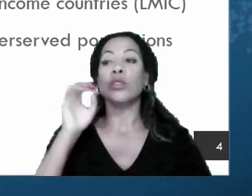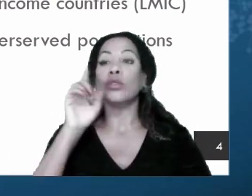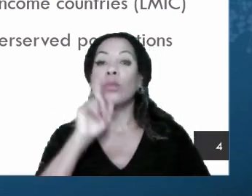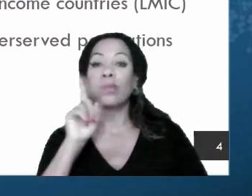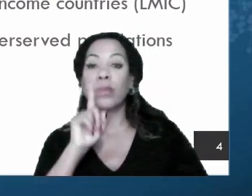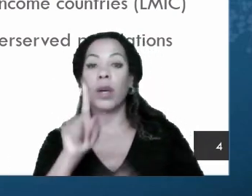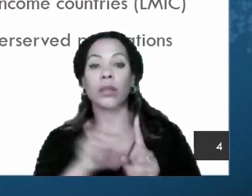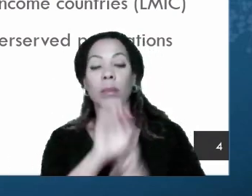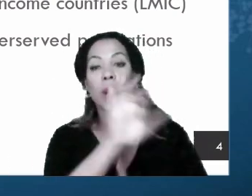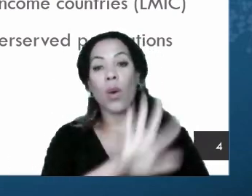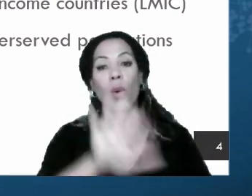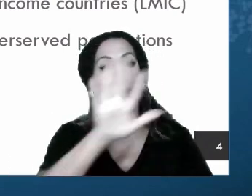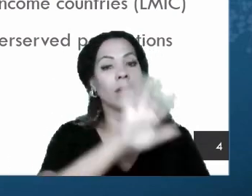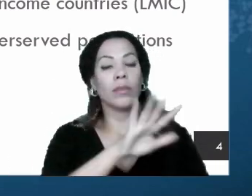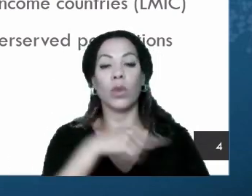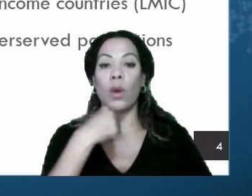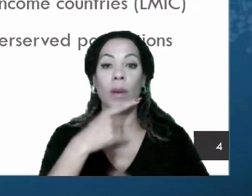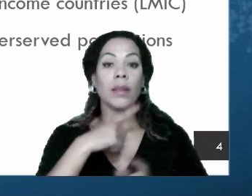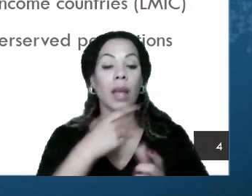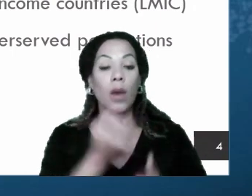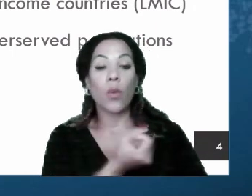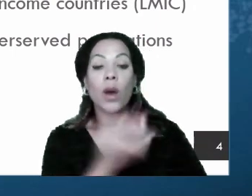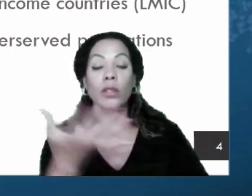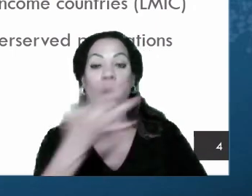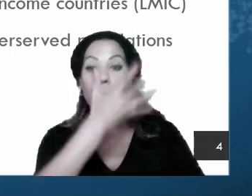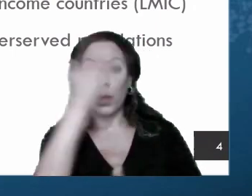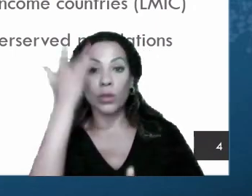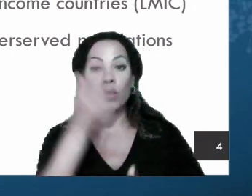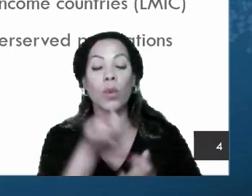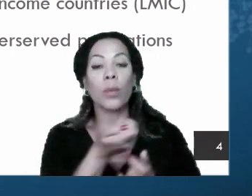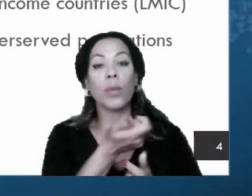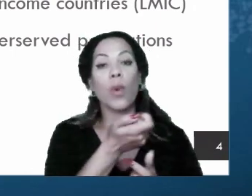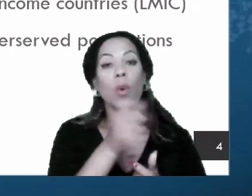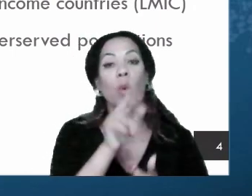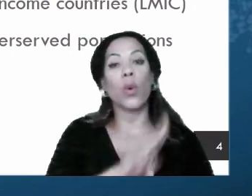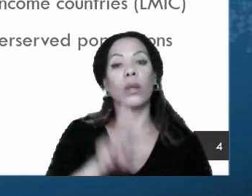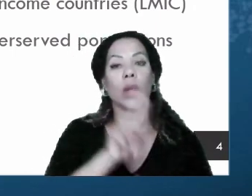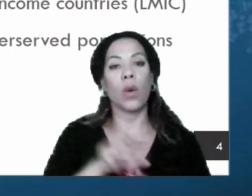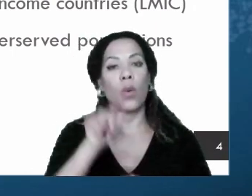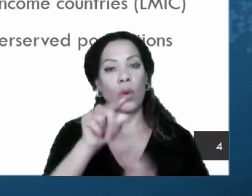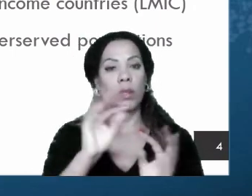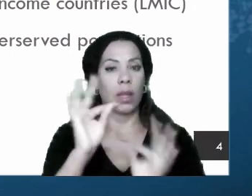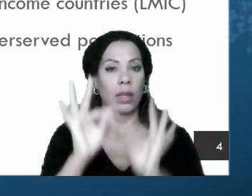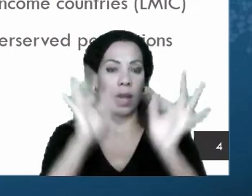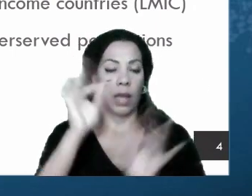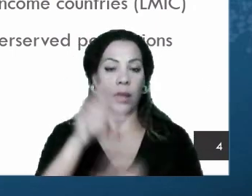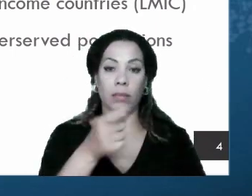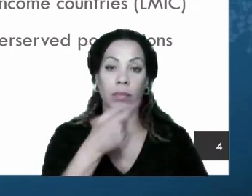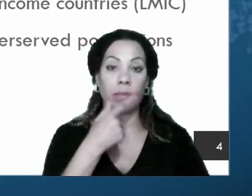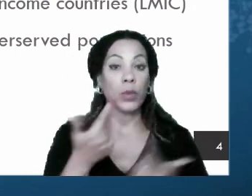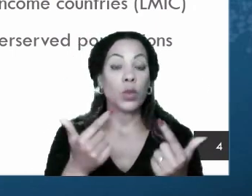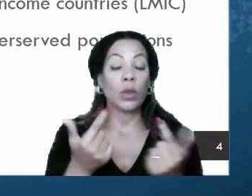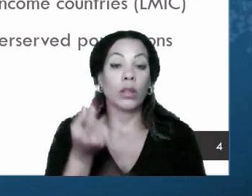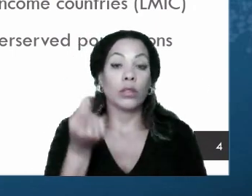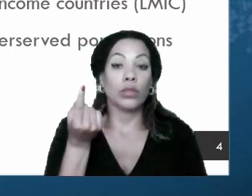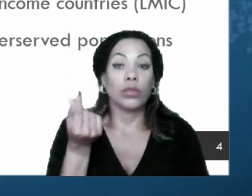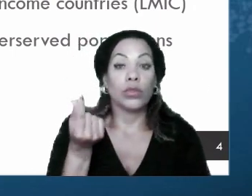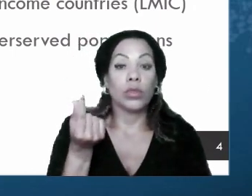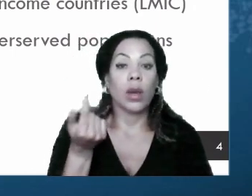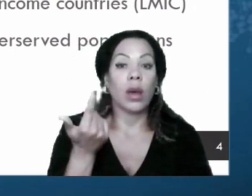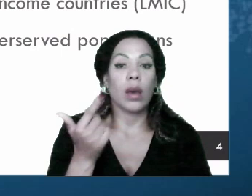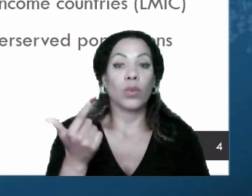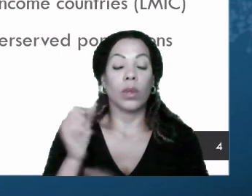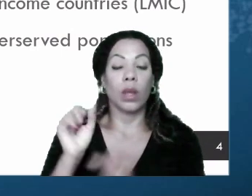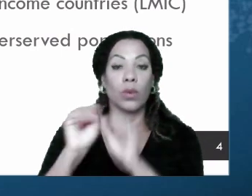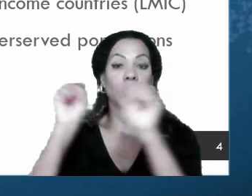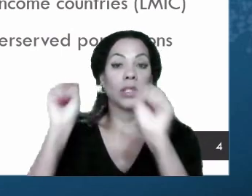muito limitado de pacientes que estão usando, estão tratando com esses medicamentos e não tem dinheiro no